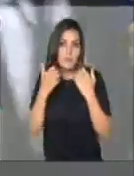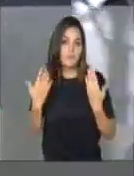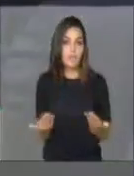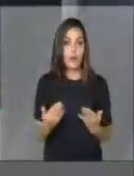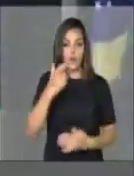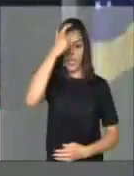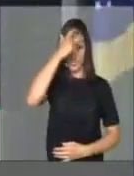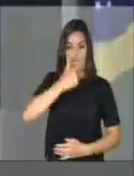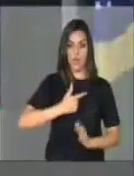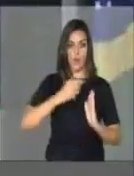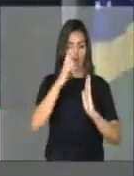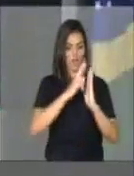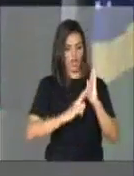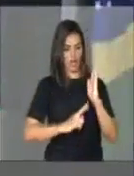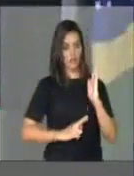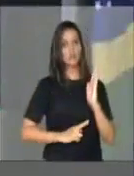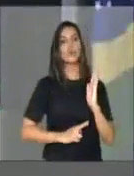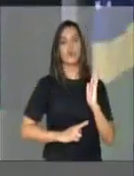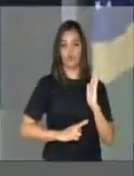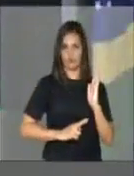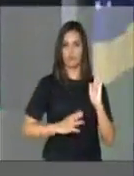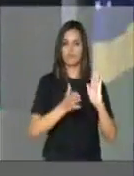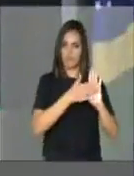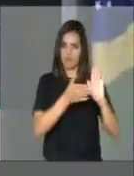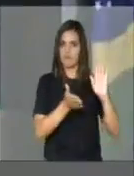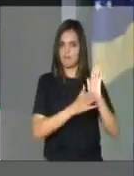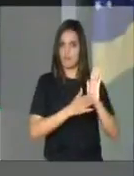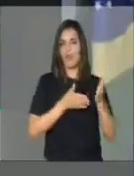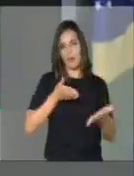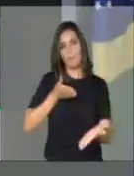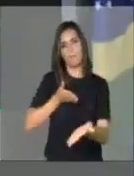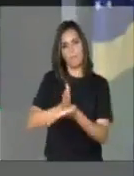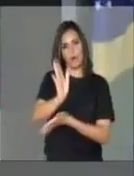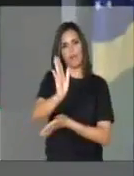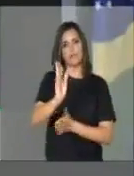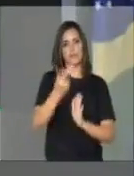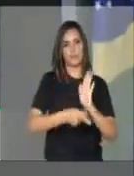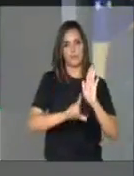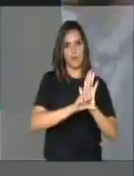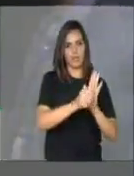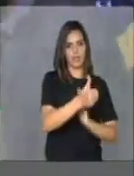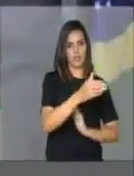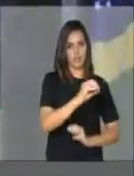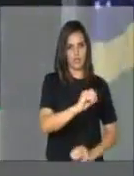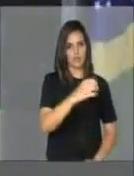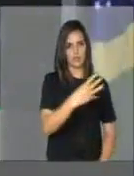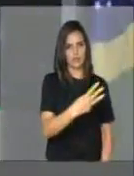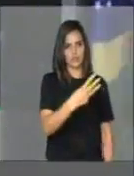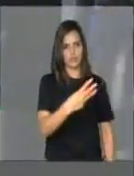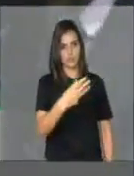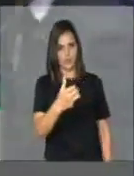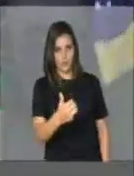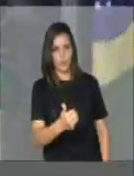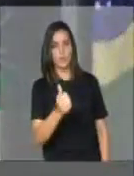este relator se manifesta no mérito pela aprovação do PL